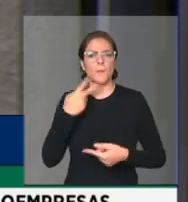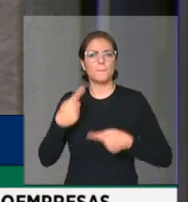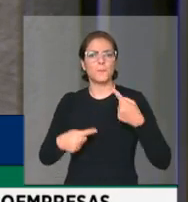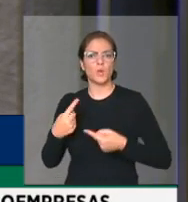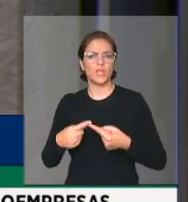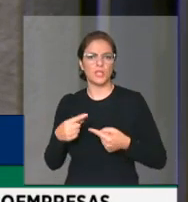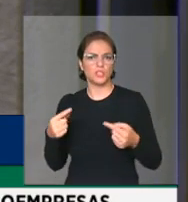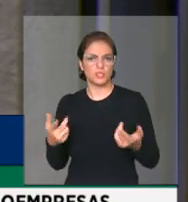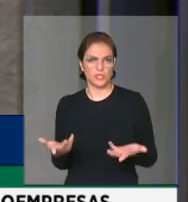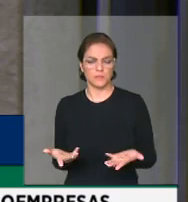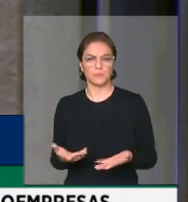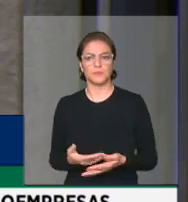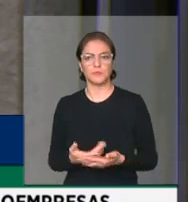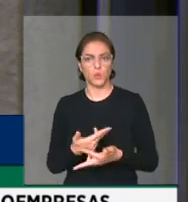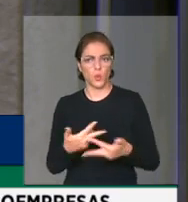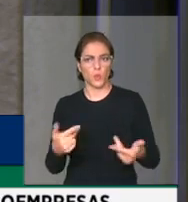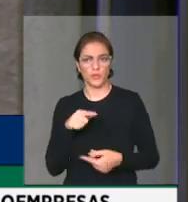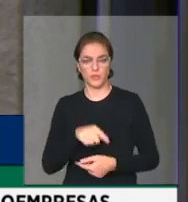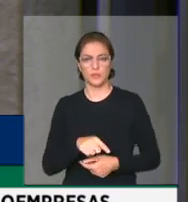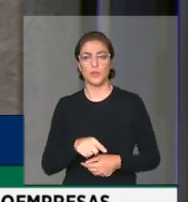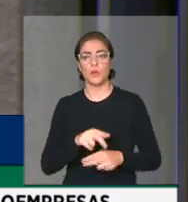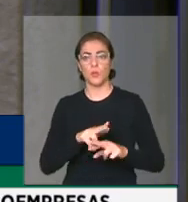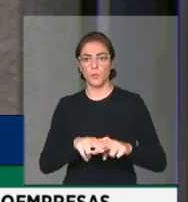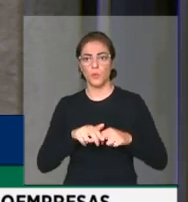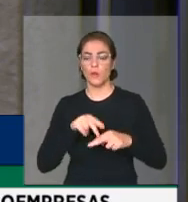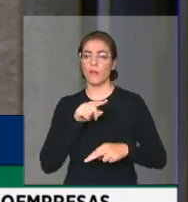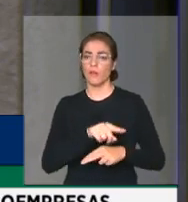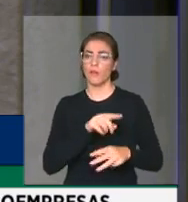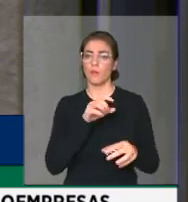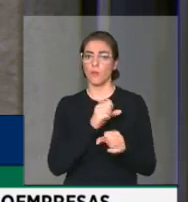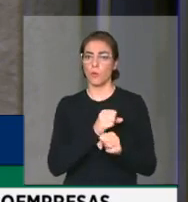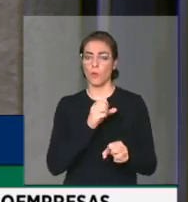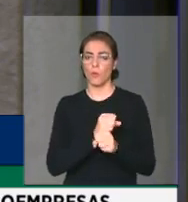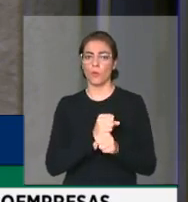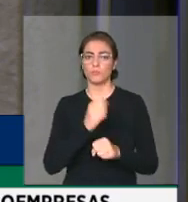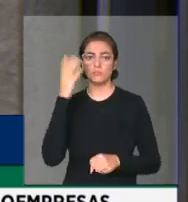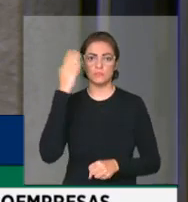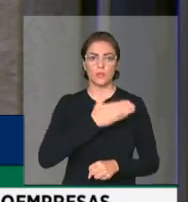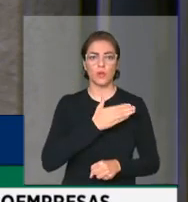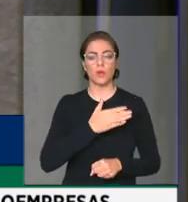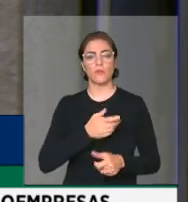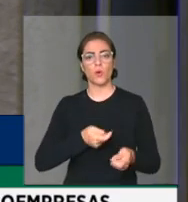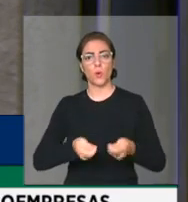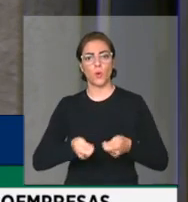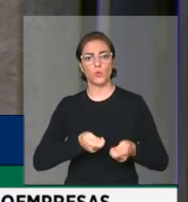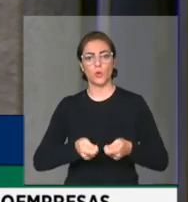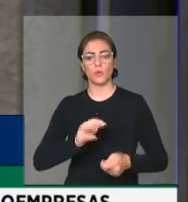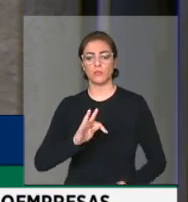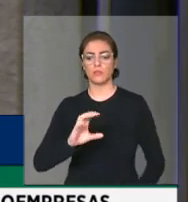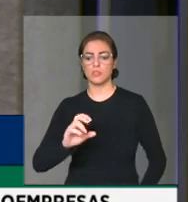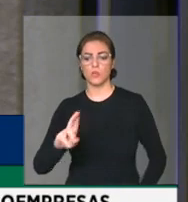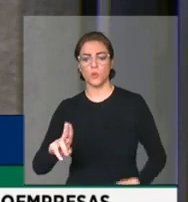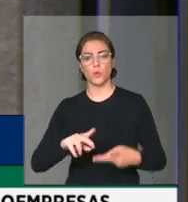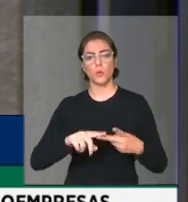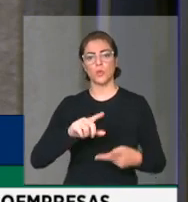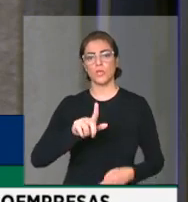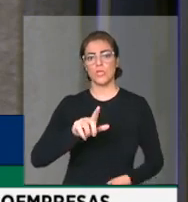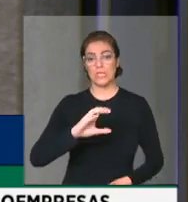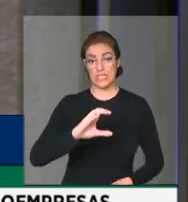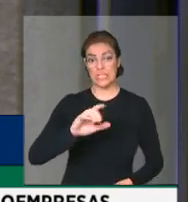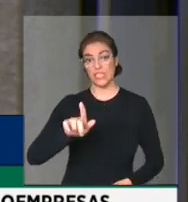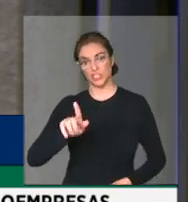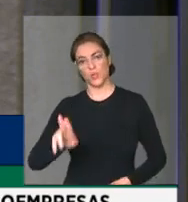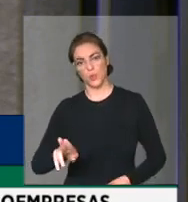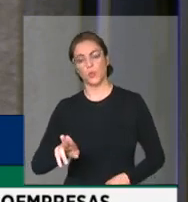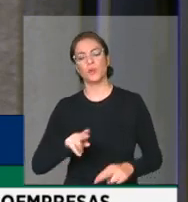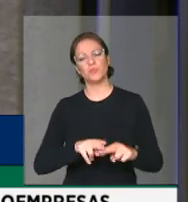dessa natureza, especialmente em face do dever de prestar contas perante órgãos de controle, como TCU e CGU, o que poderia